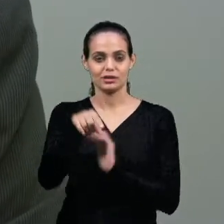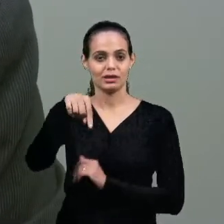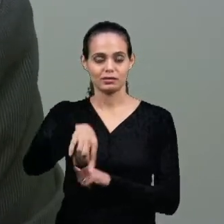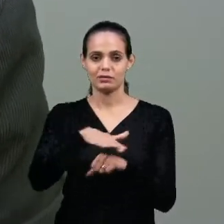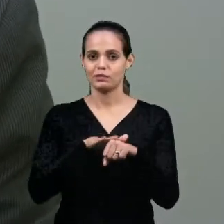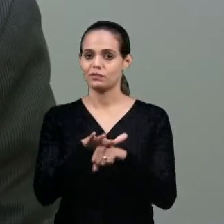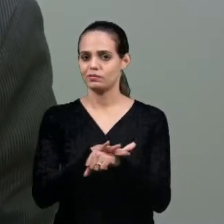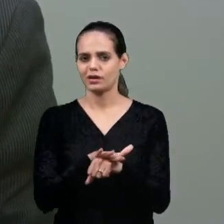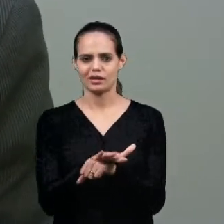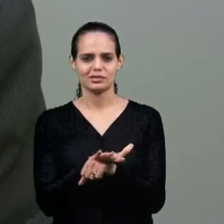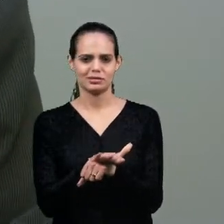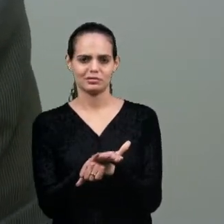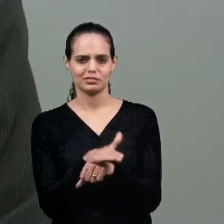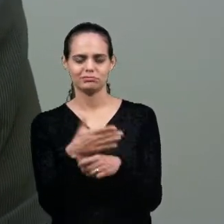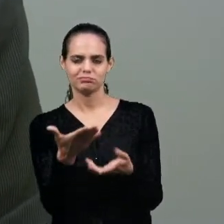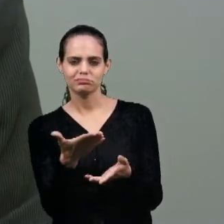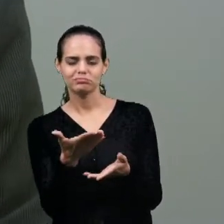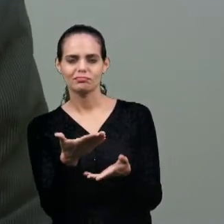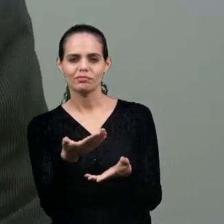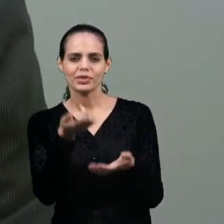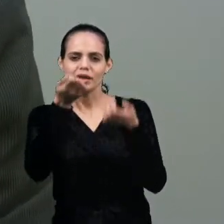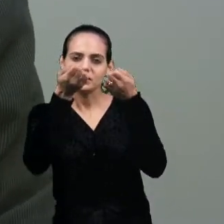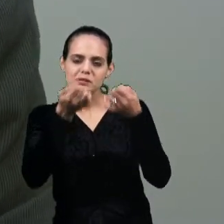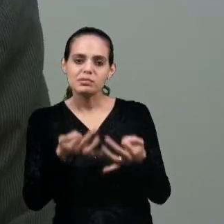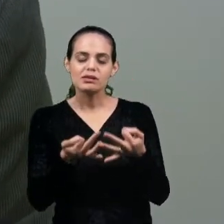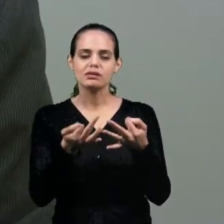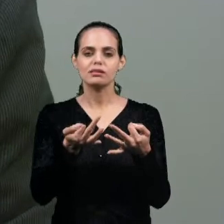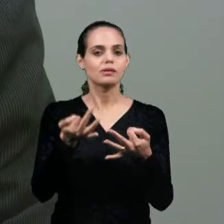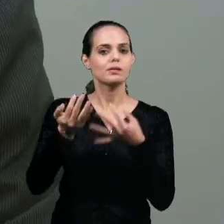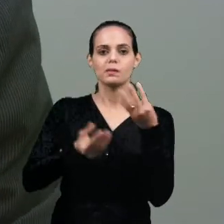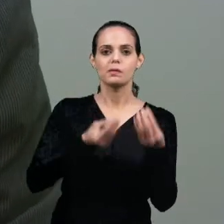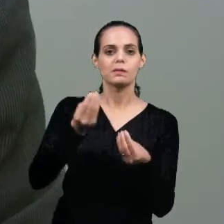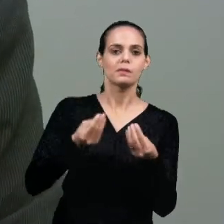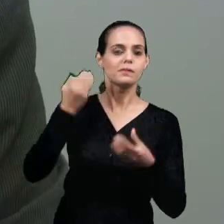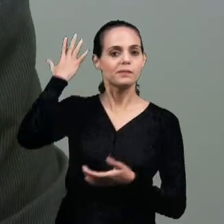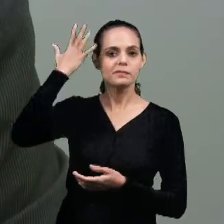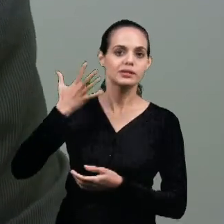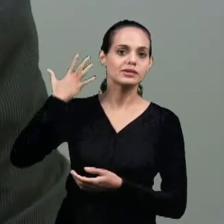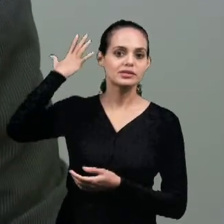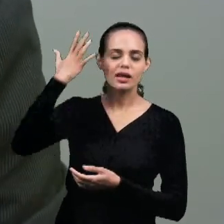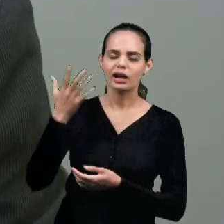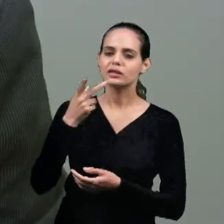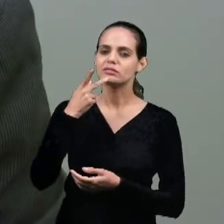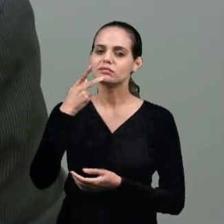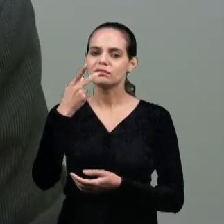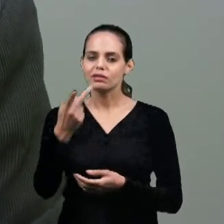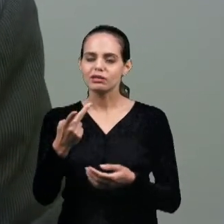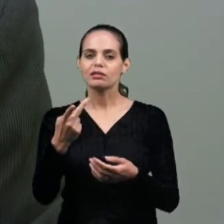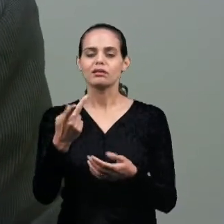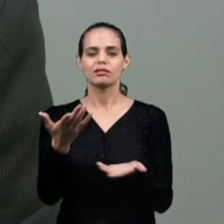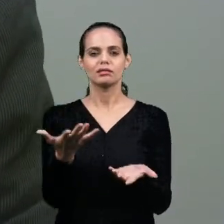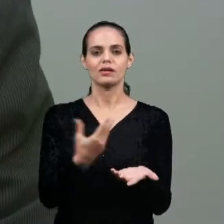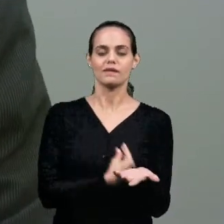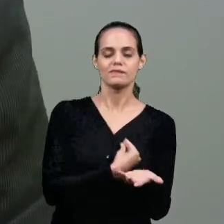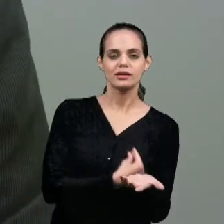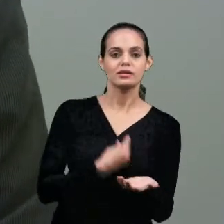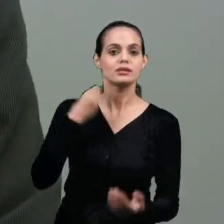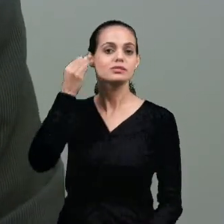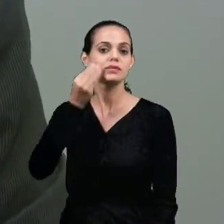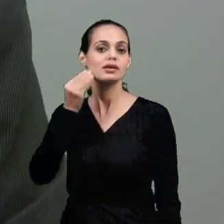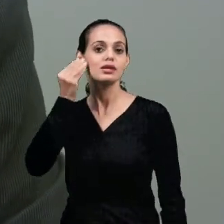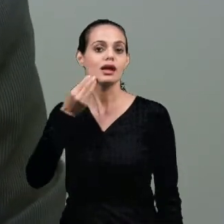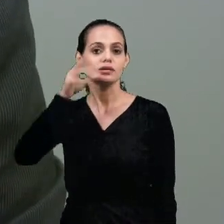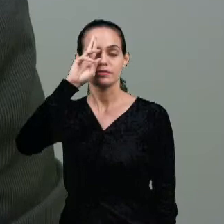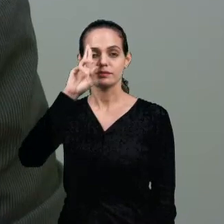um pouco conosco, fala um pouco do que vai ser a mensagem, né? Fala um pouco de sua vida, experiências com o Senhor, as coisas